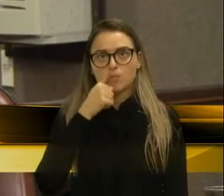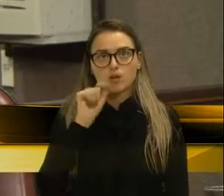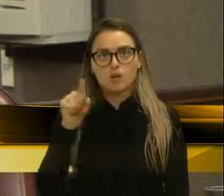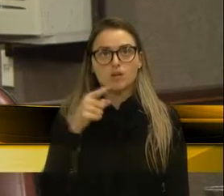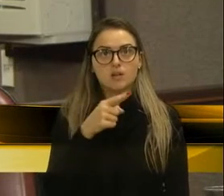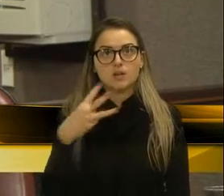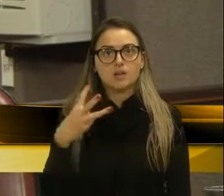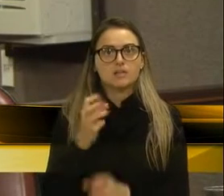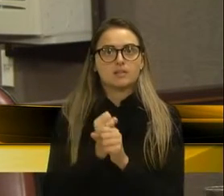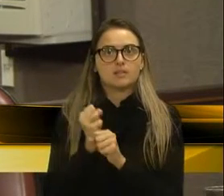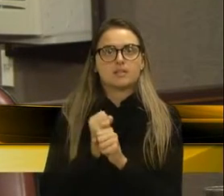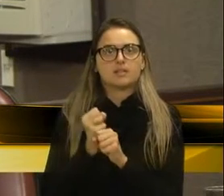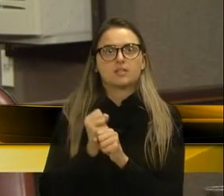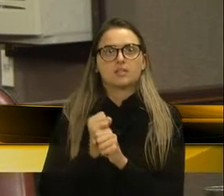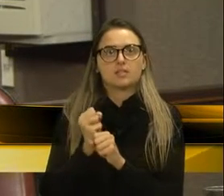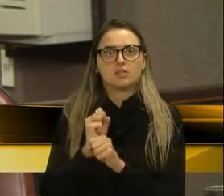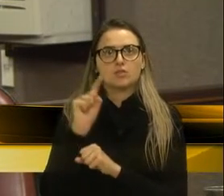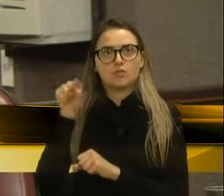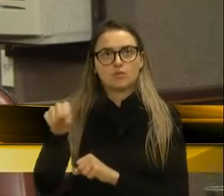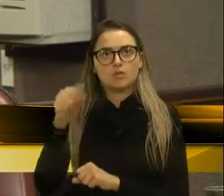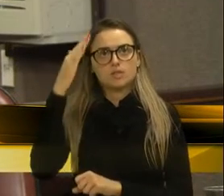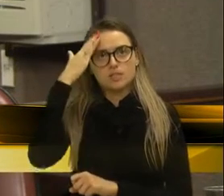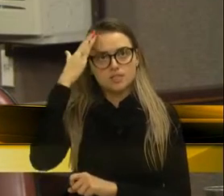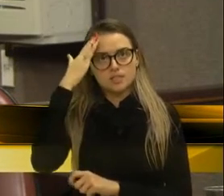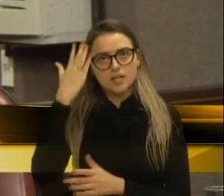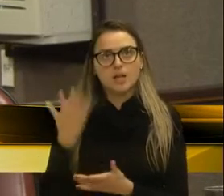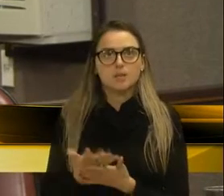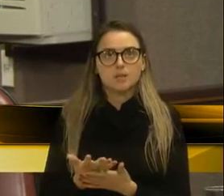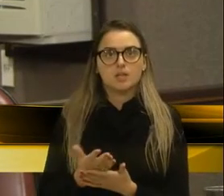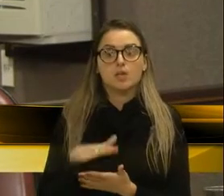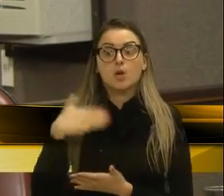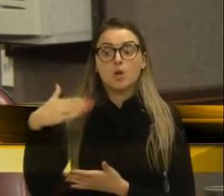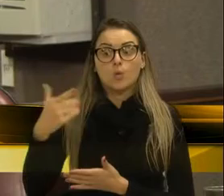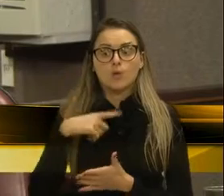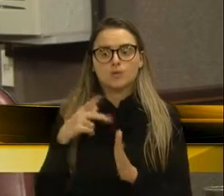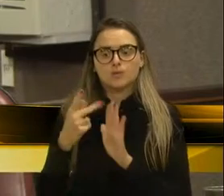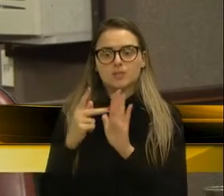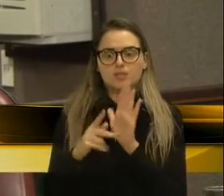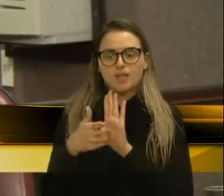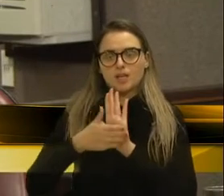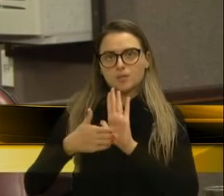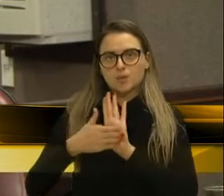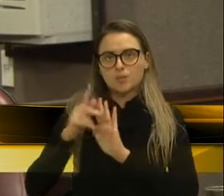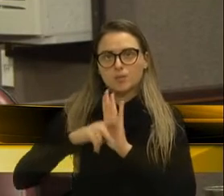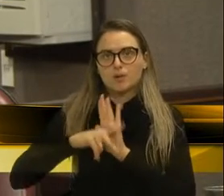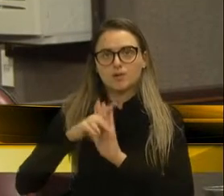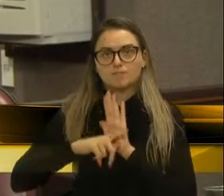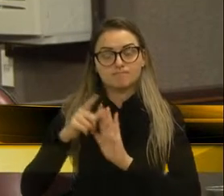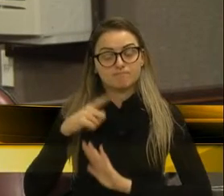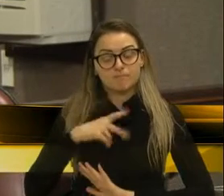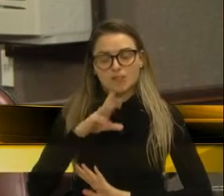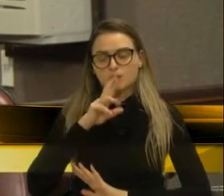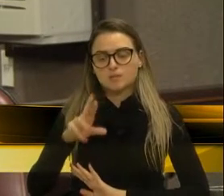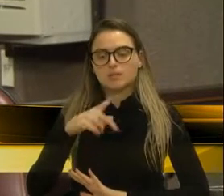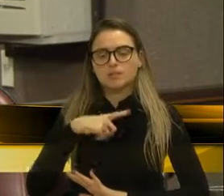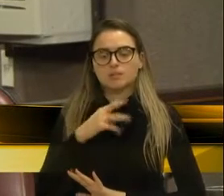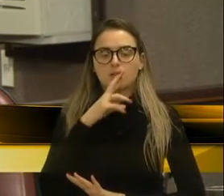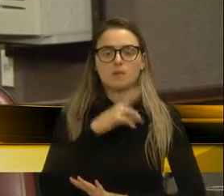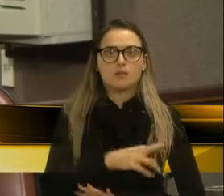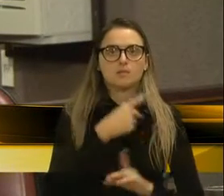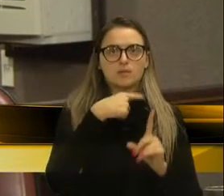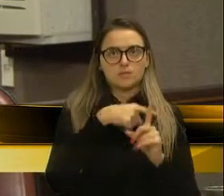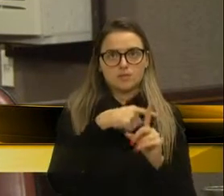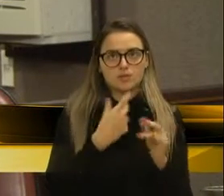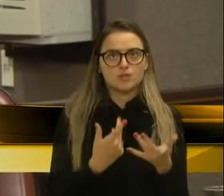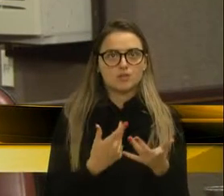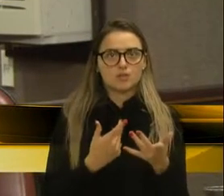13 anos, a senhora sabe que quando tem planejamento, se tem ação e se tem resultados.